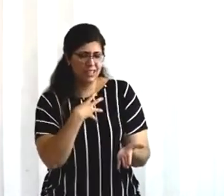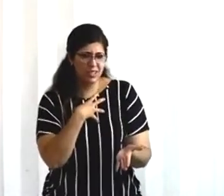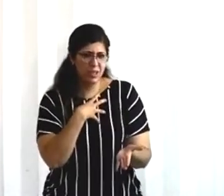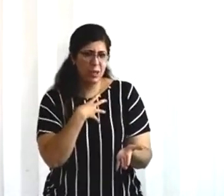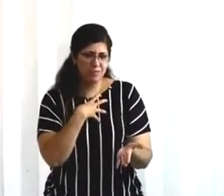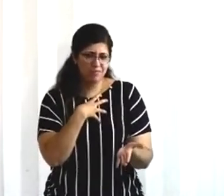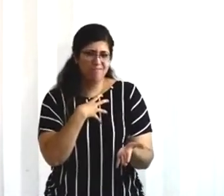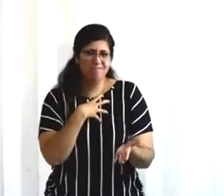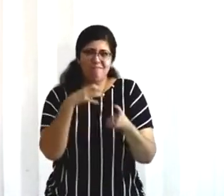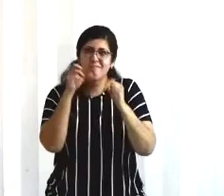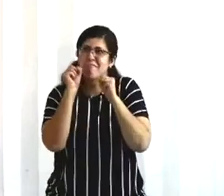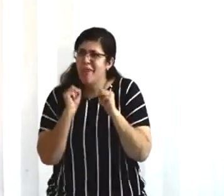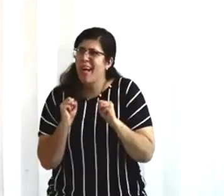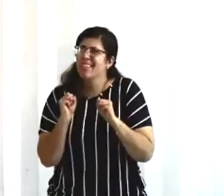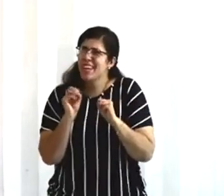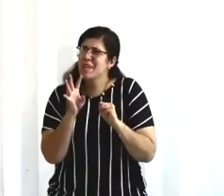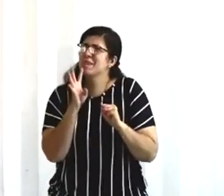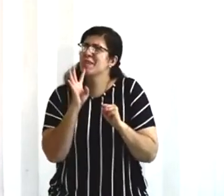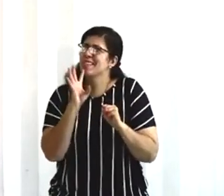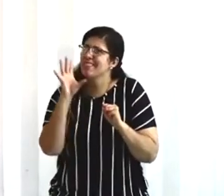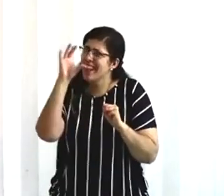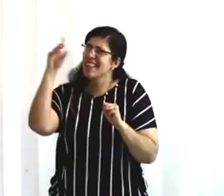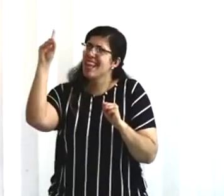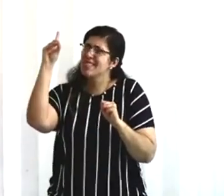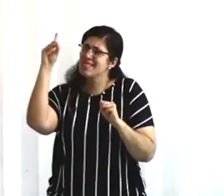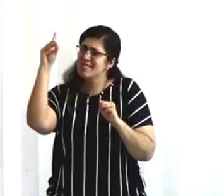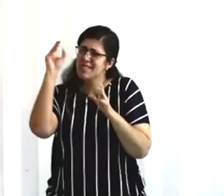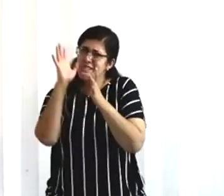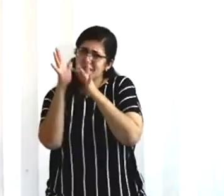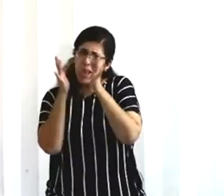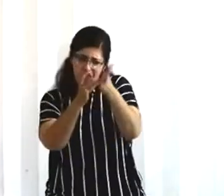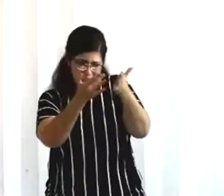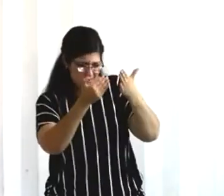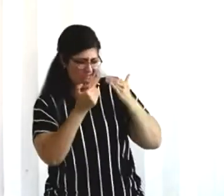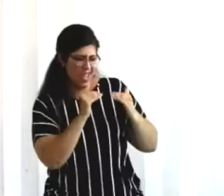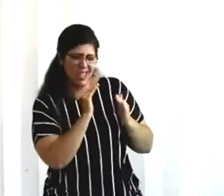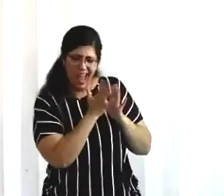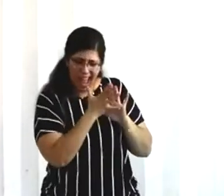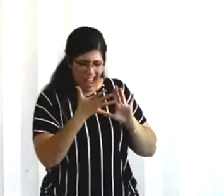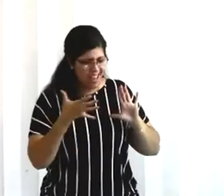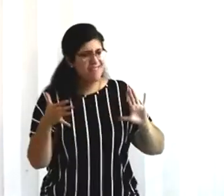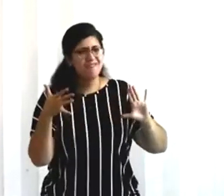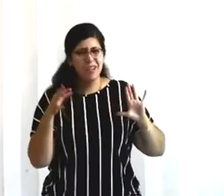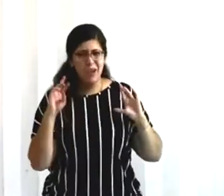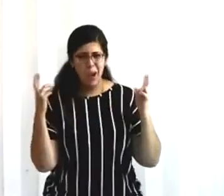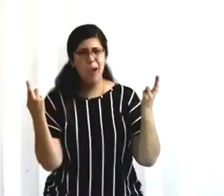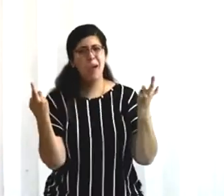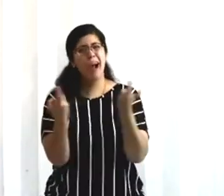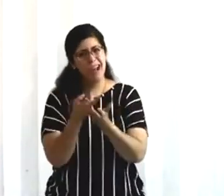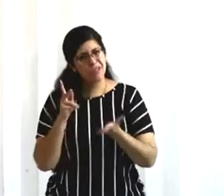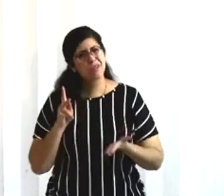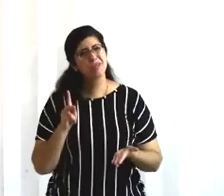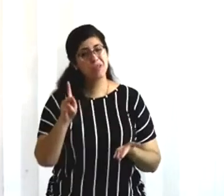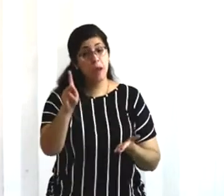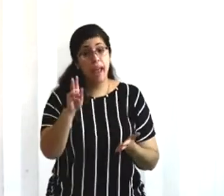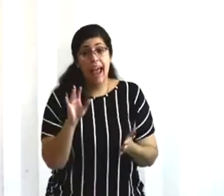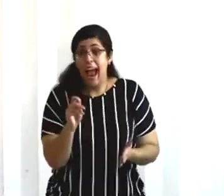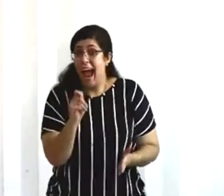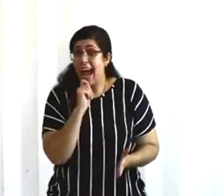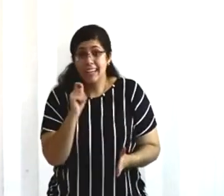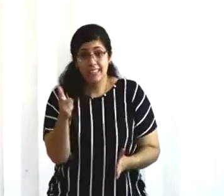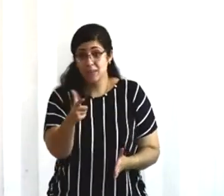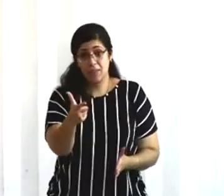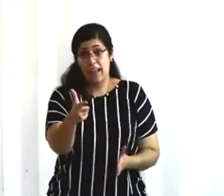privilégio de conhecer e estar na luz, dentro do reino da luz. Mas para aqueles que ainda não desfrutaram desse